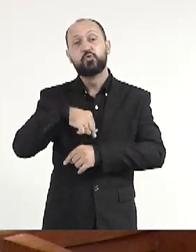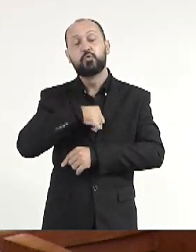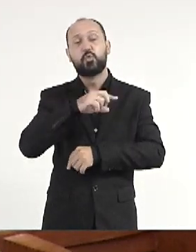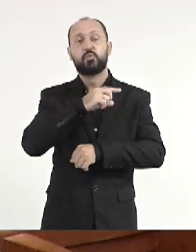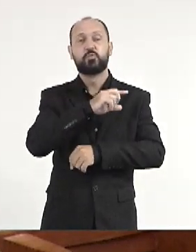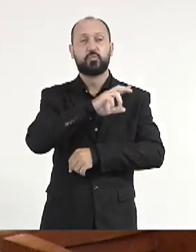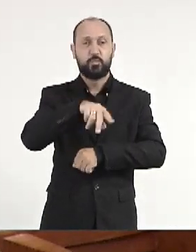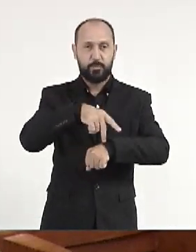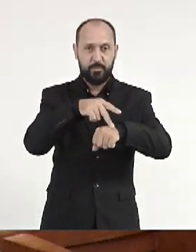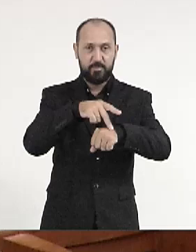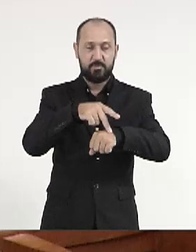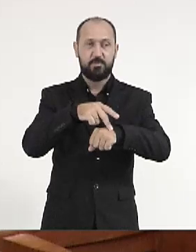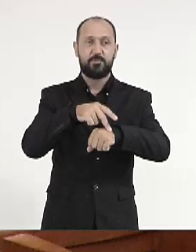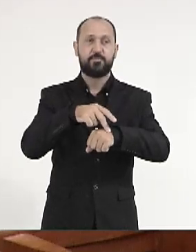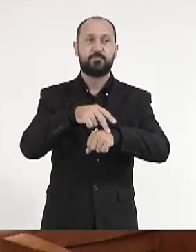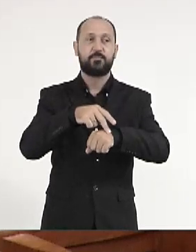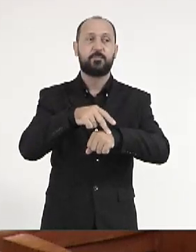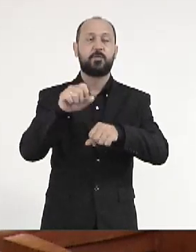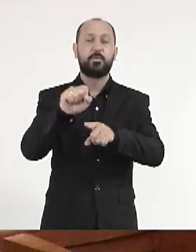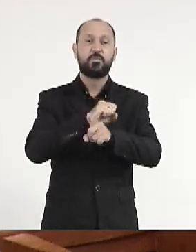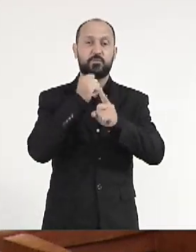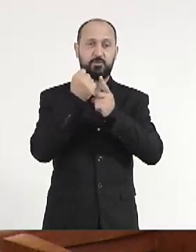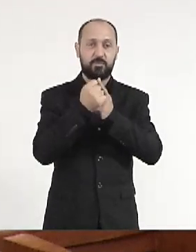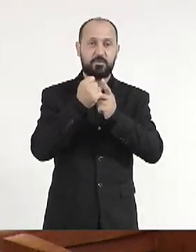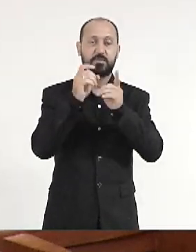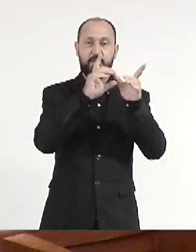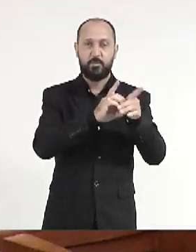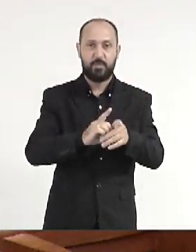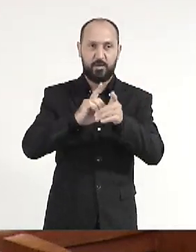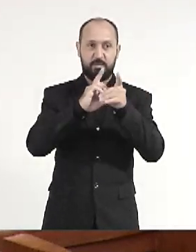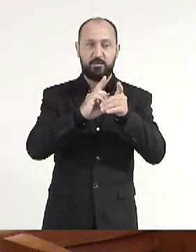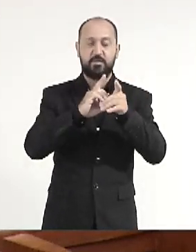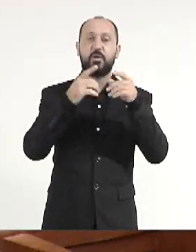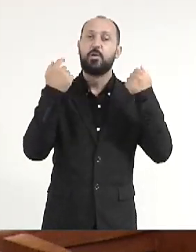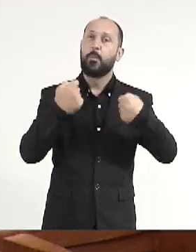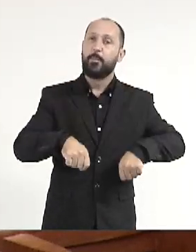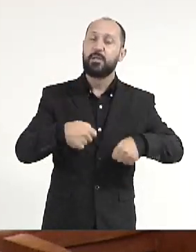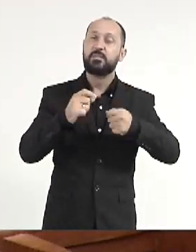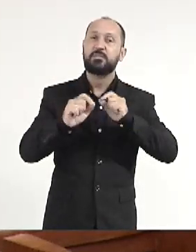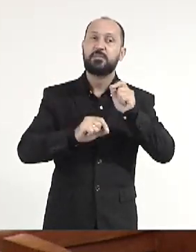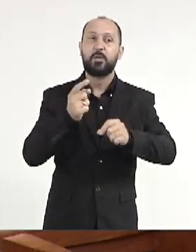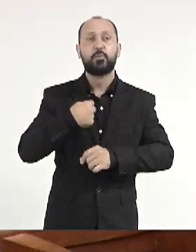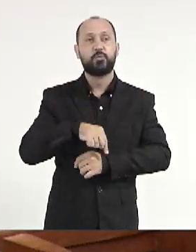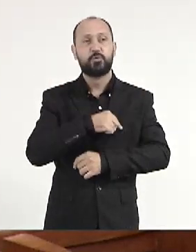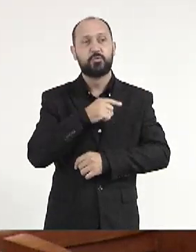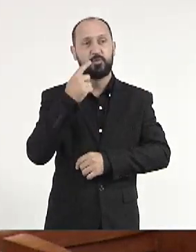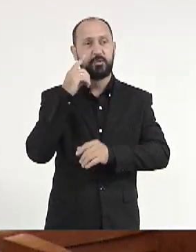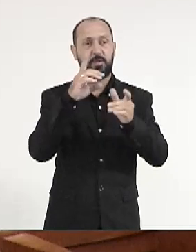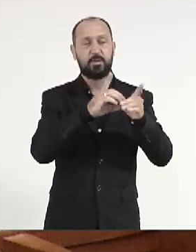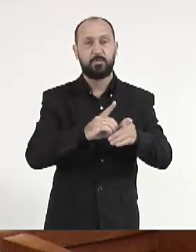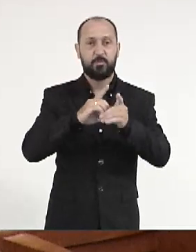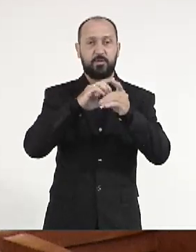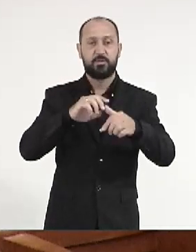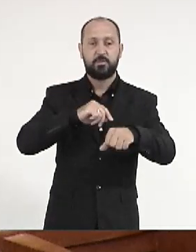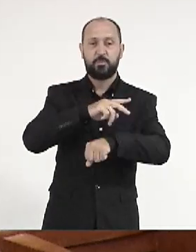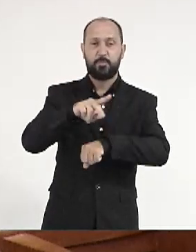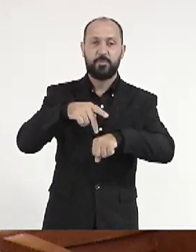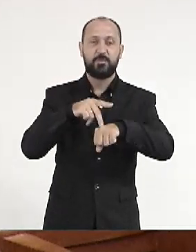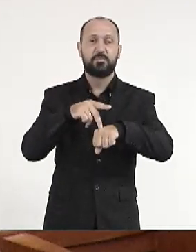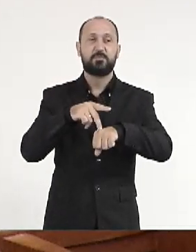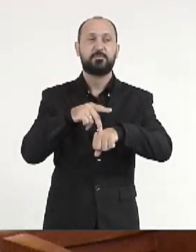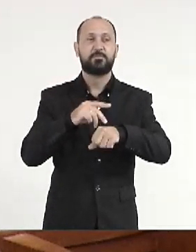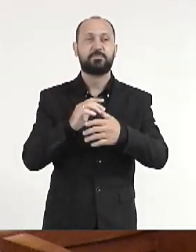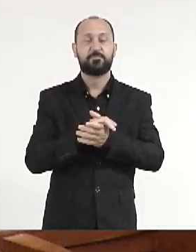nossa obrigação enquanto uma sociedade democrática. E para isso é preciso também a gente ter democracia no país, porque um país